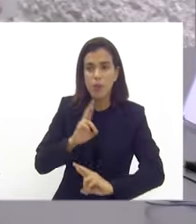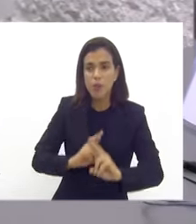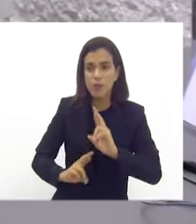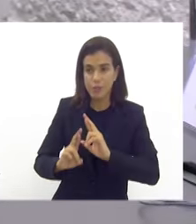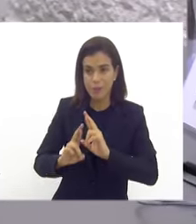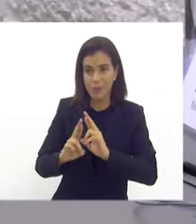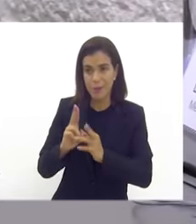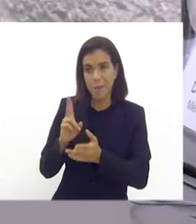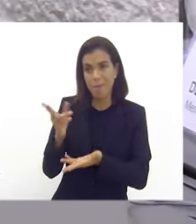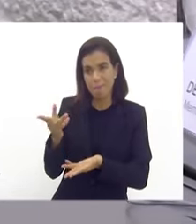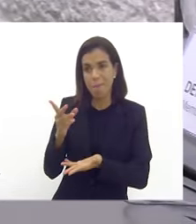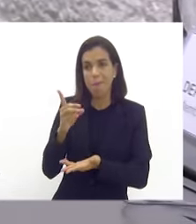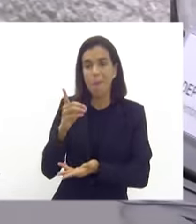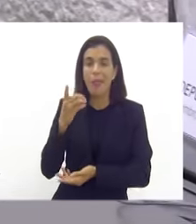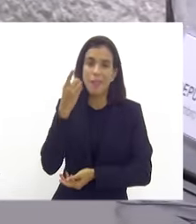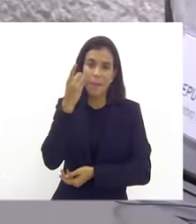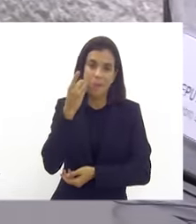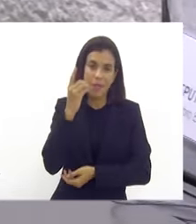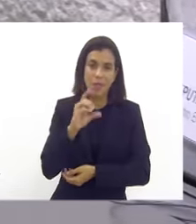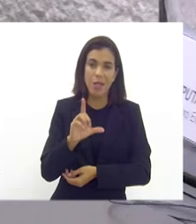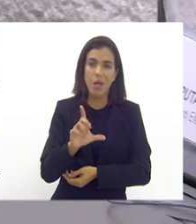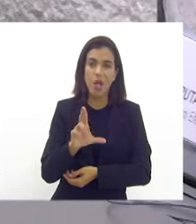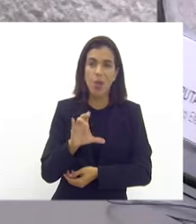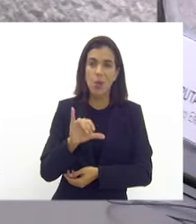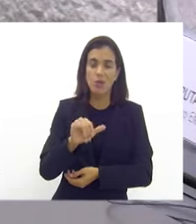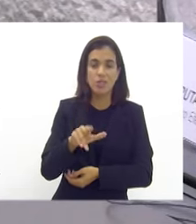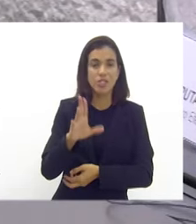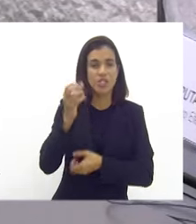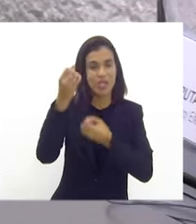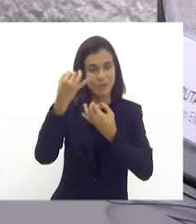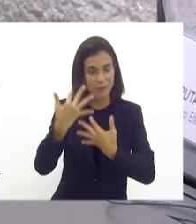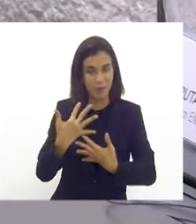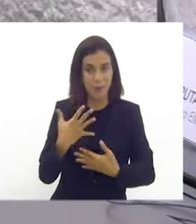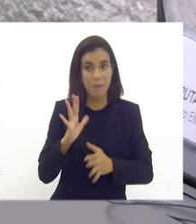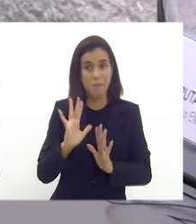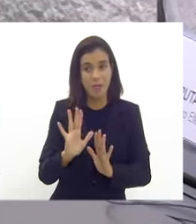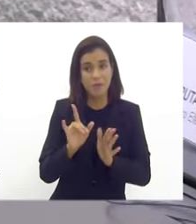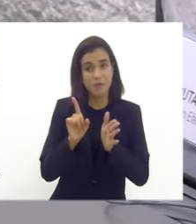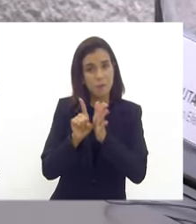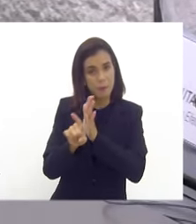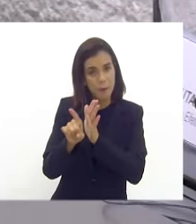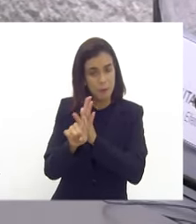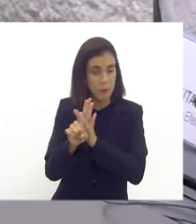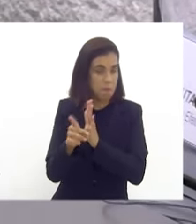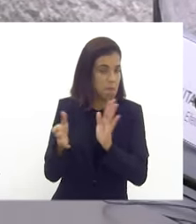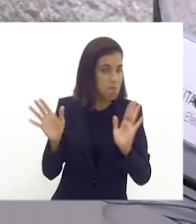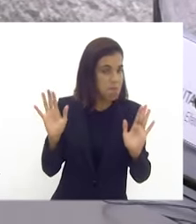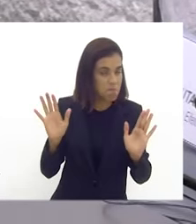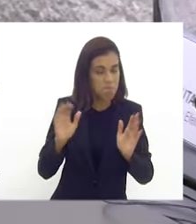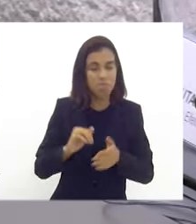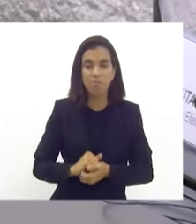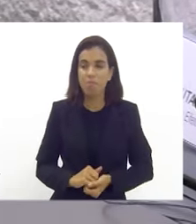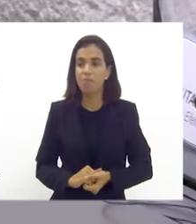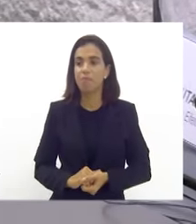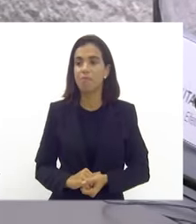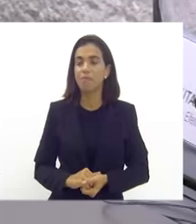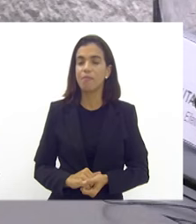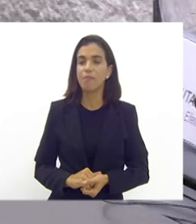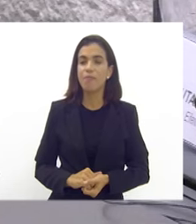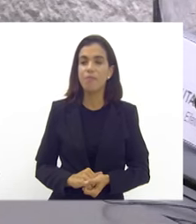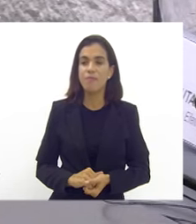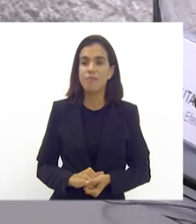deputada Luci já tirou aqui minha dúvida de muitas dela né mas vou fazer algumas perguntas aqui ao Senor Rogério vou